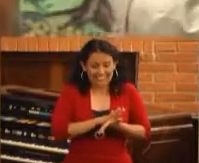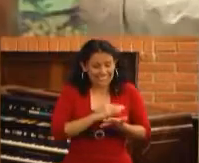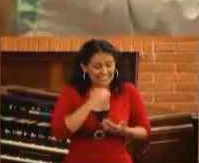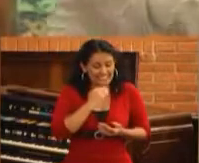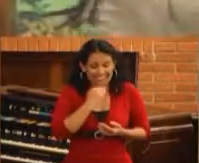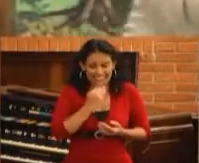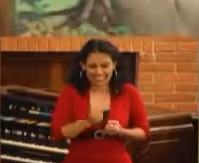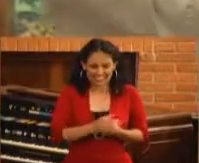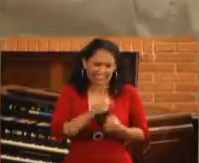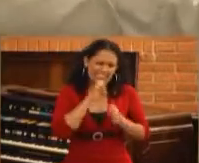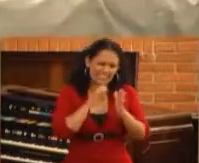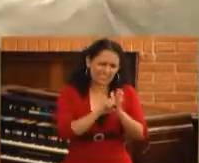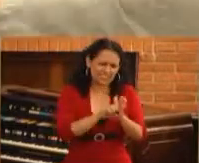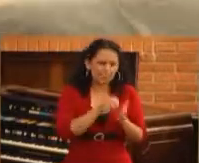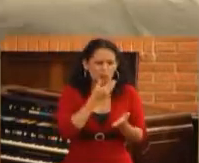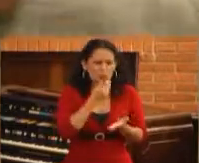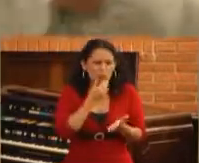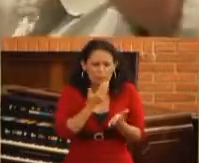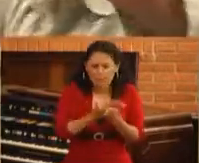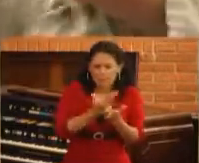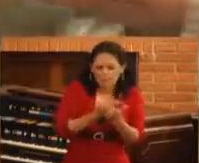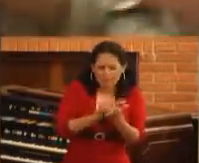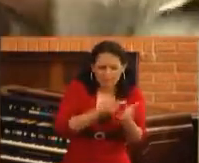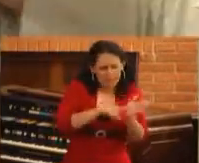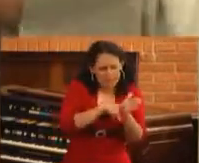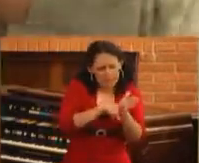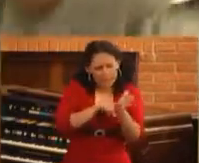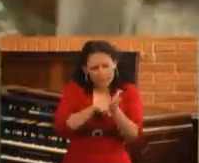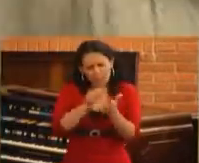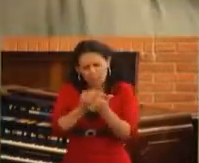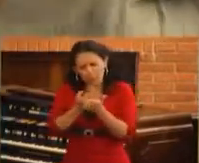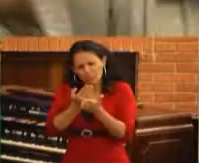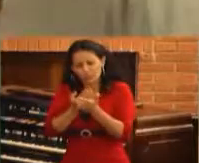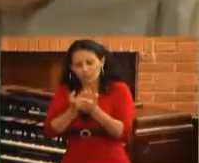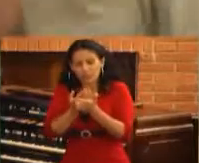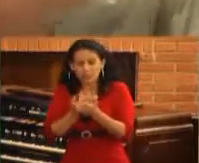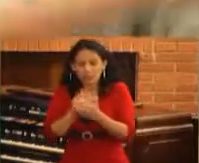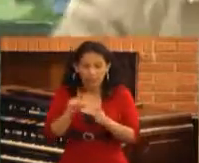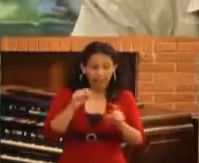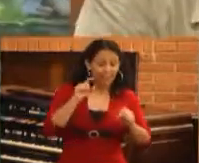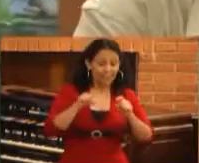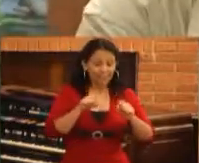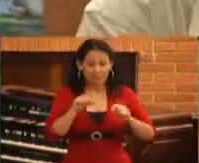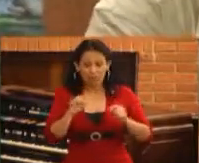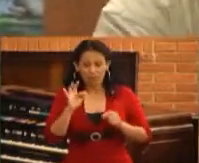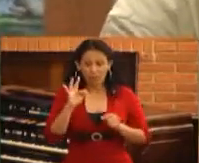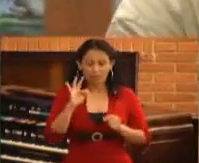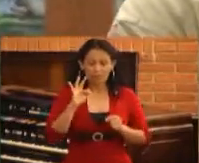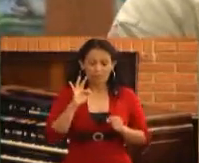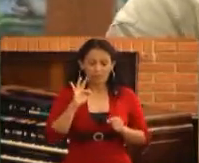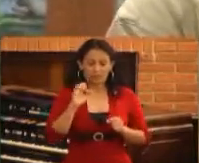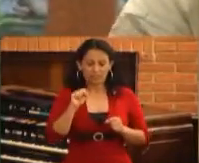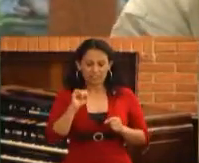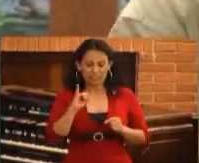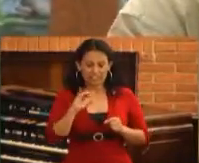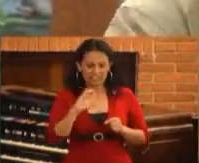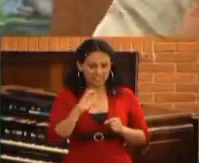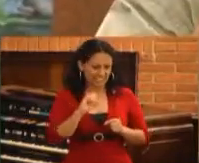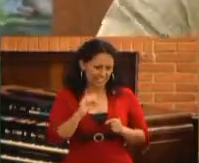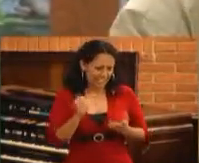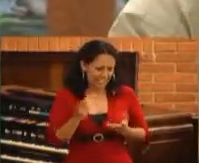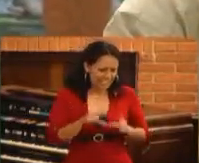que descobre as leis da química, da física, da biologia, está descobrindo alguma coisa fora de Cristo,